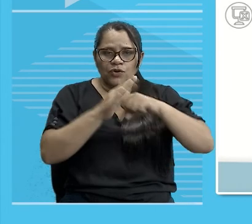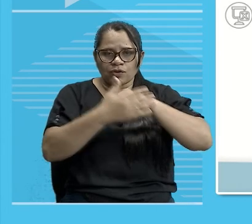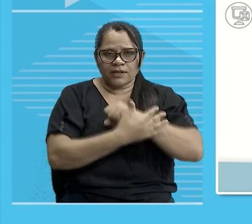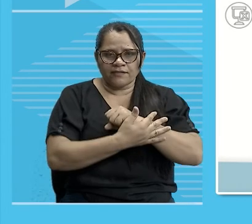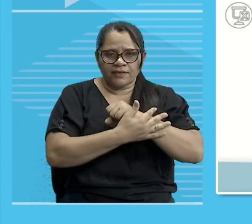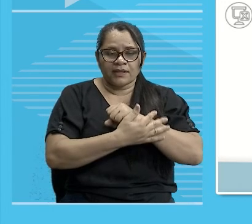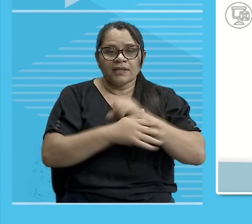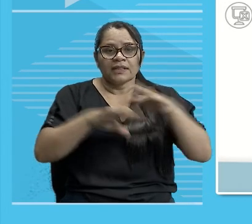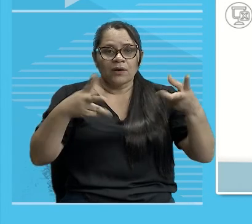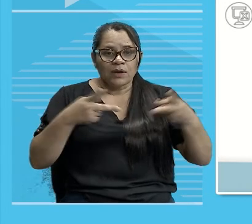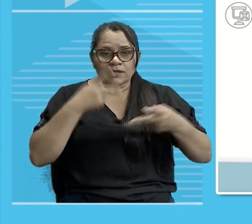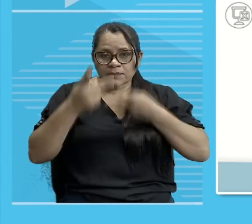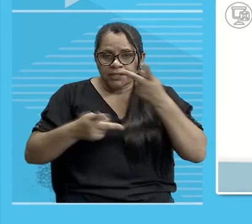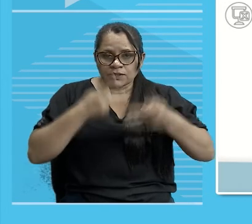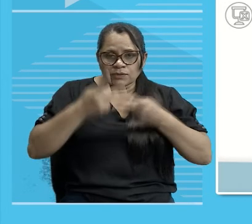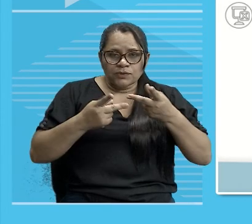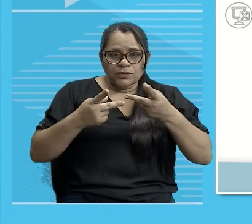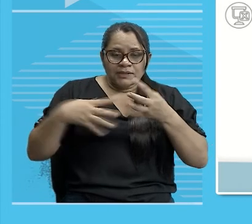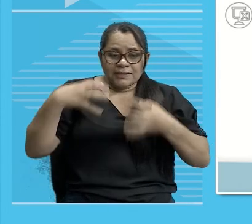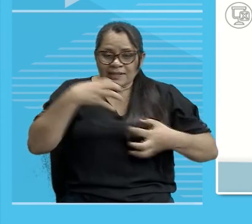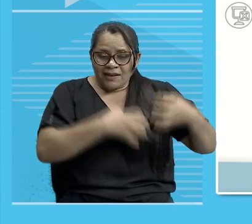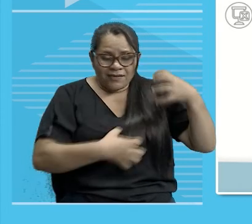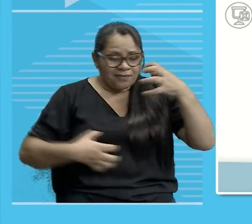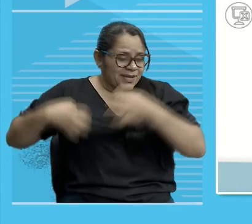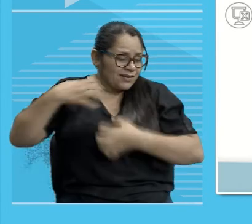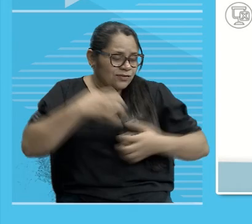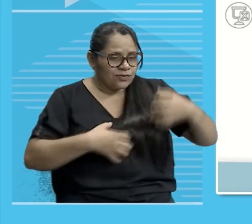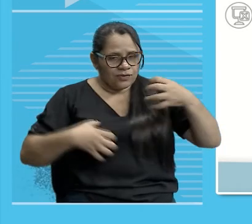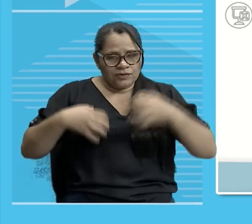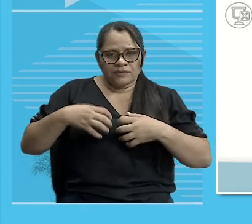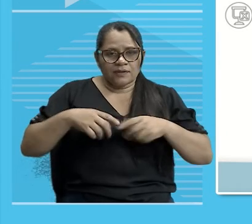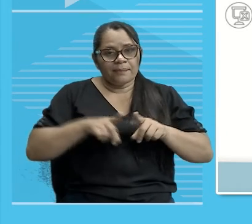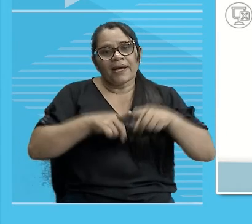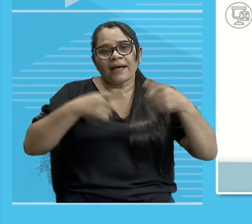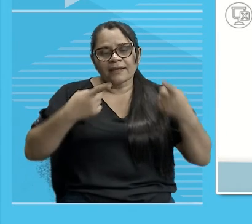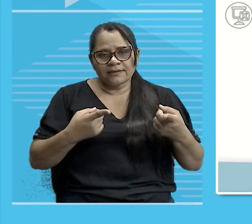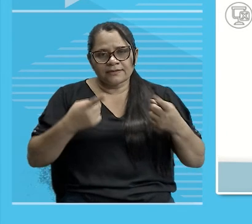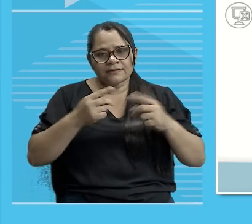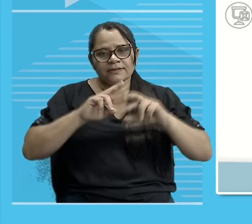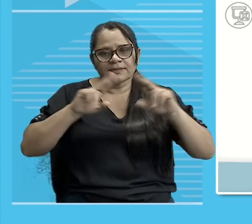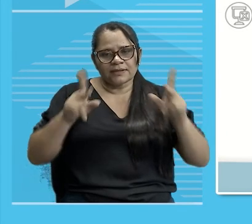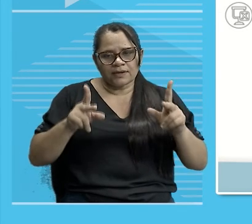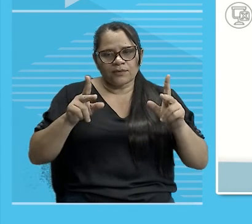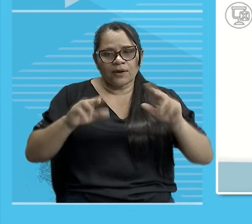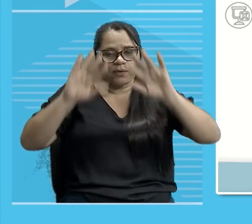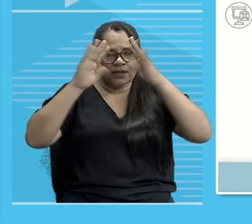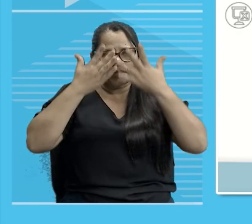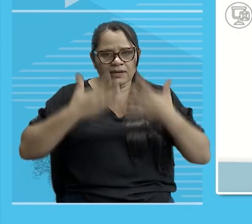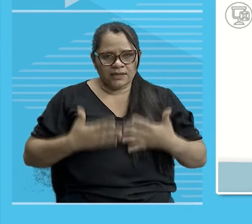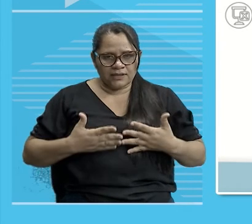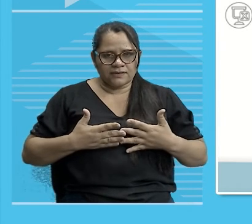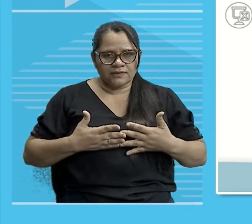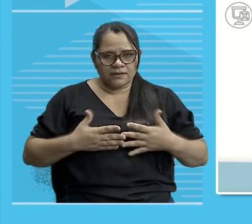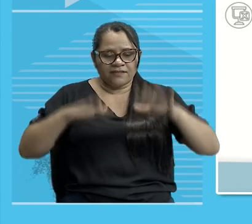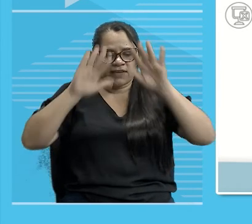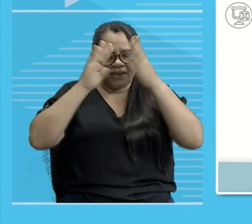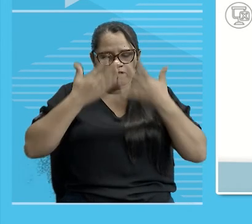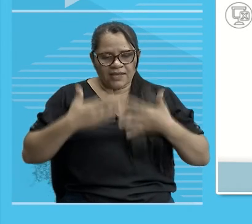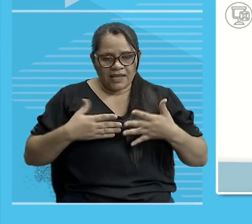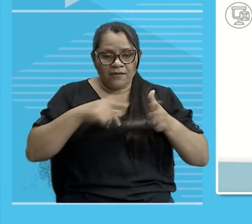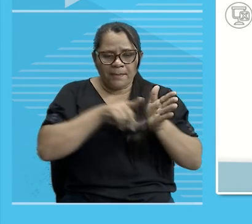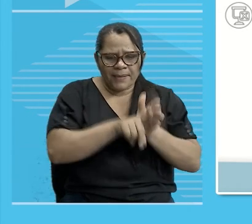tá vendo olha só nós somos cobaias não aí esse analista ele verificava